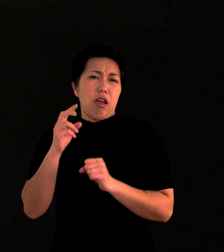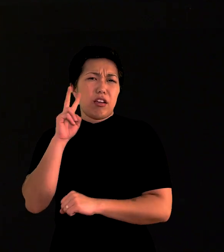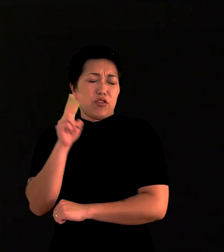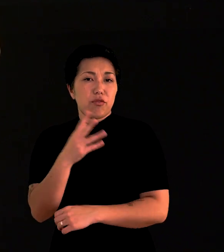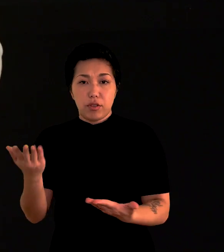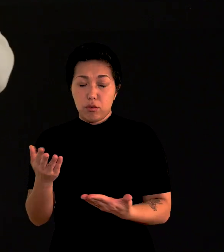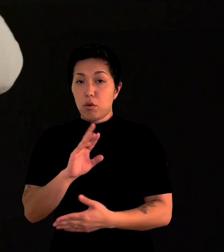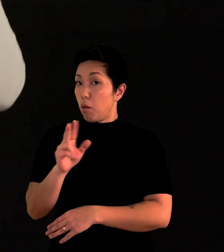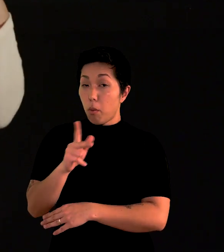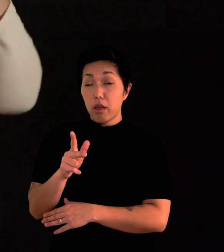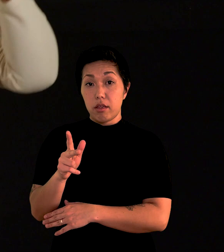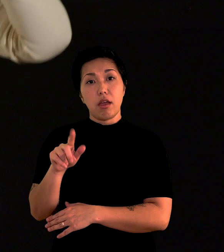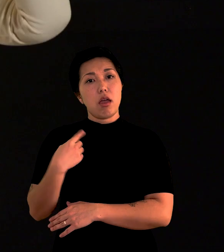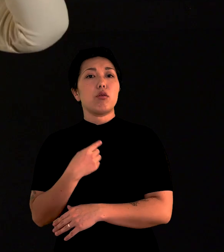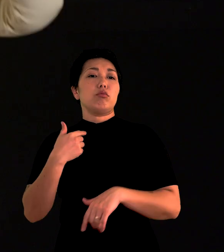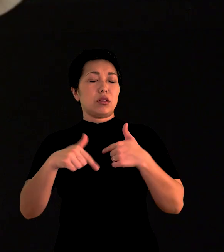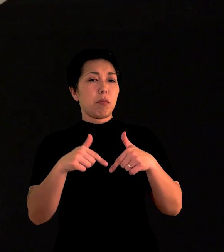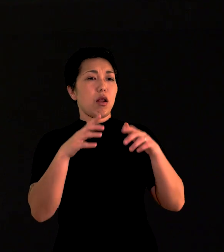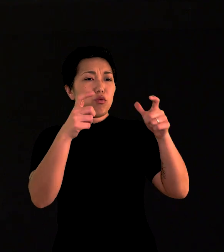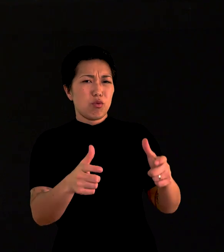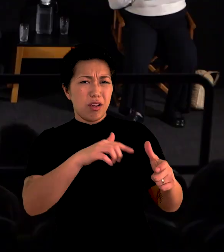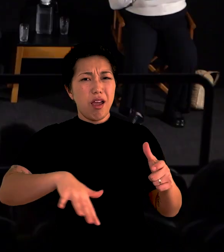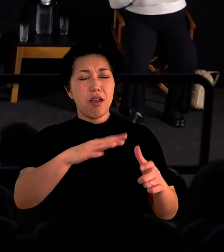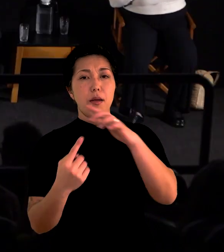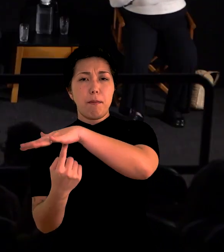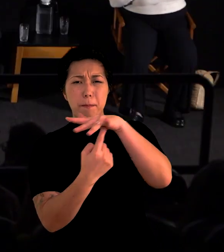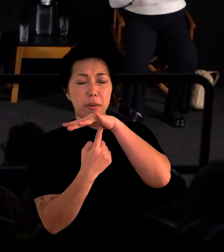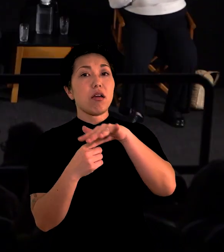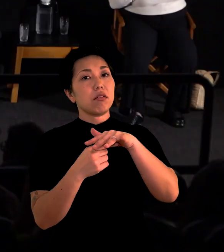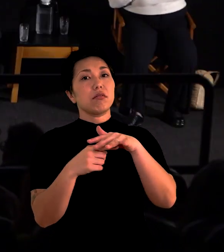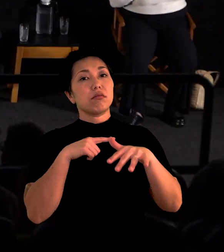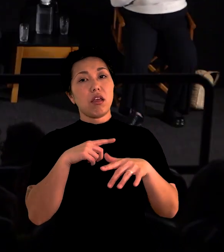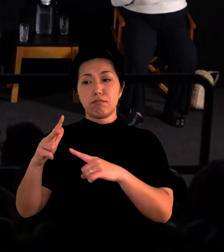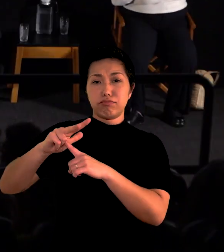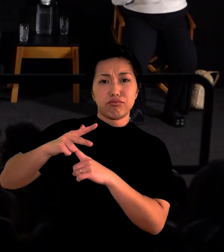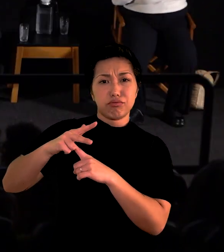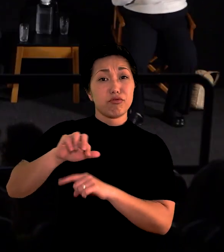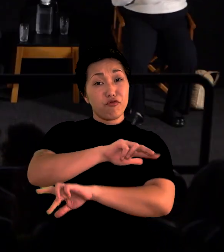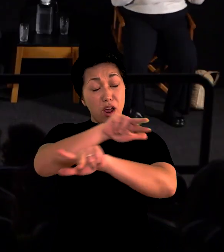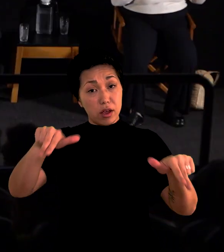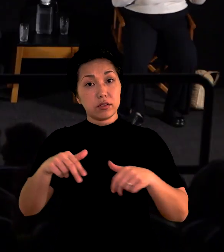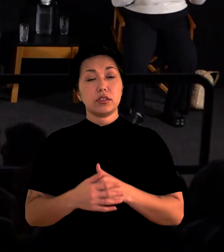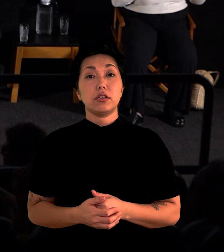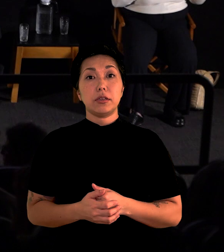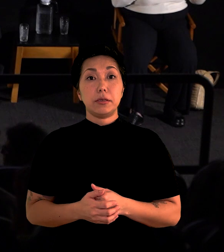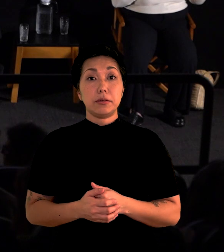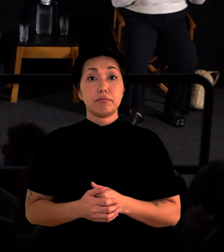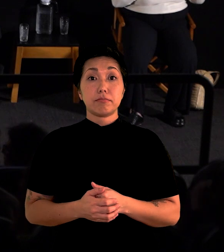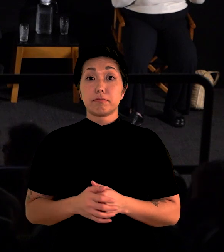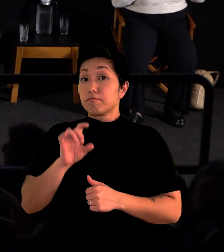No caso ali é onshore, offshore. Eu trabalho com já os parques em território, né? Então,